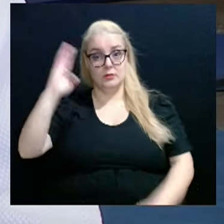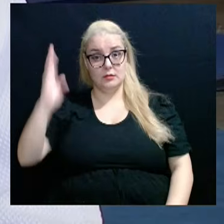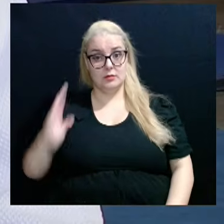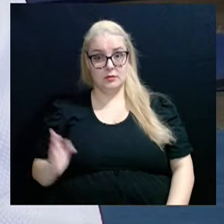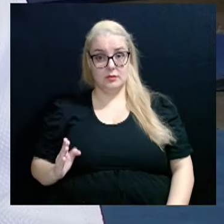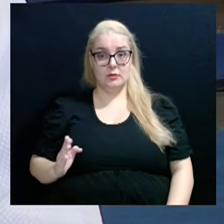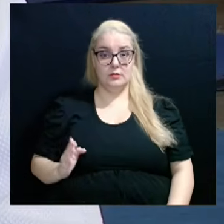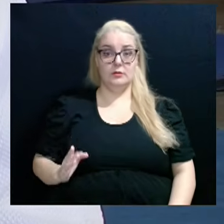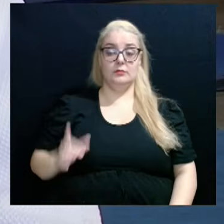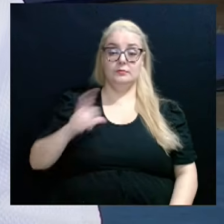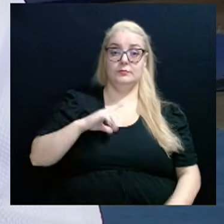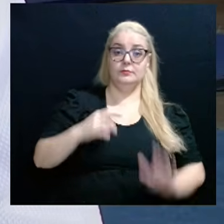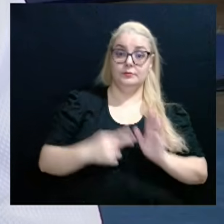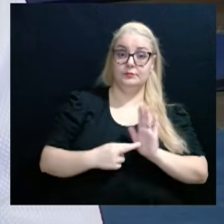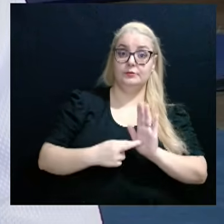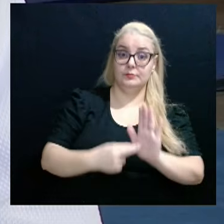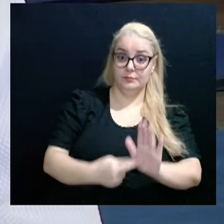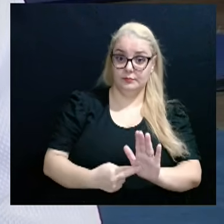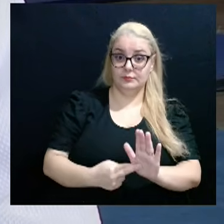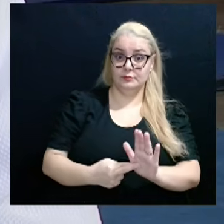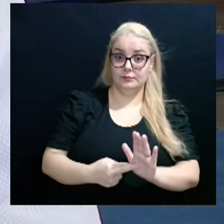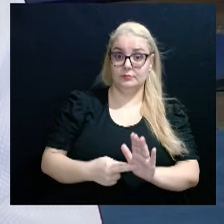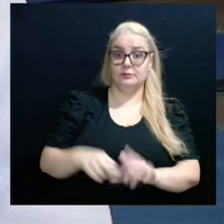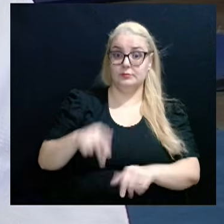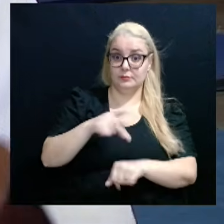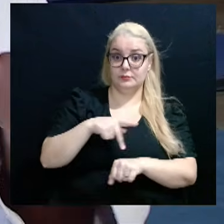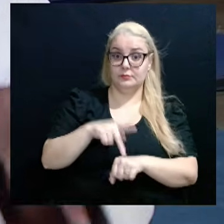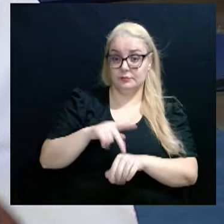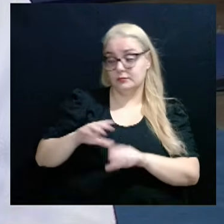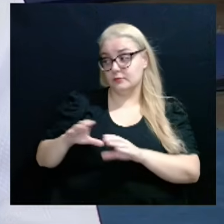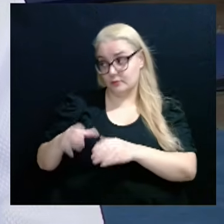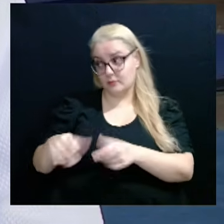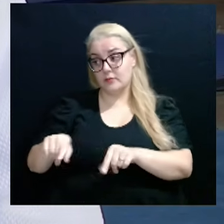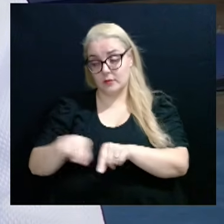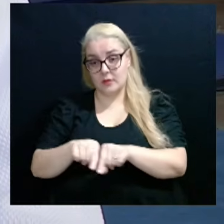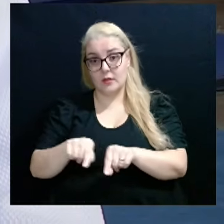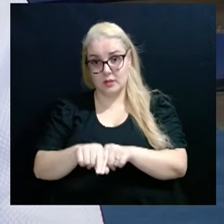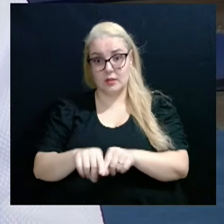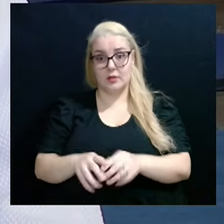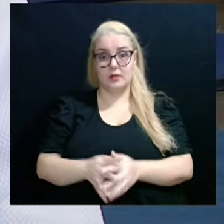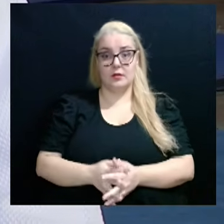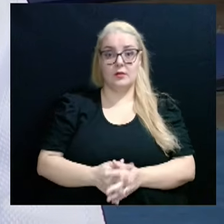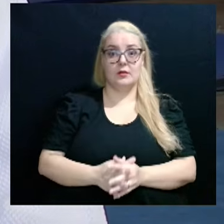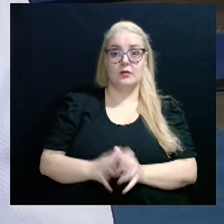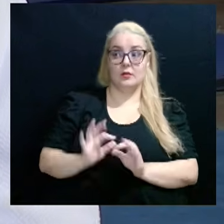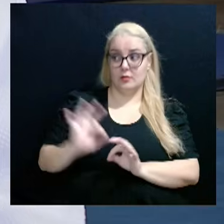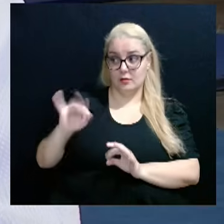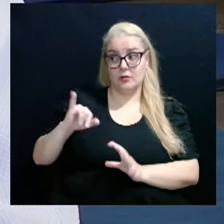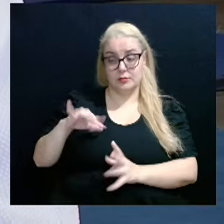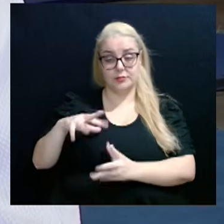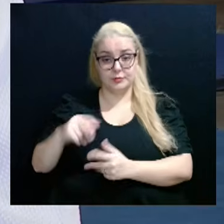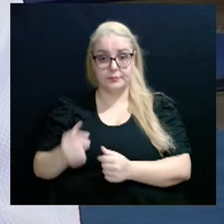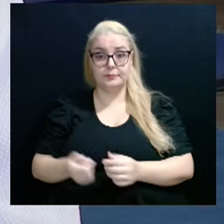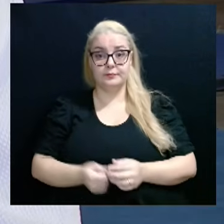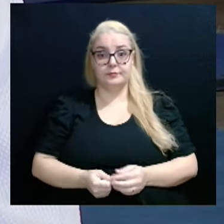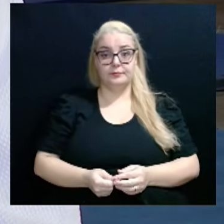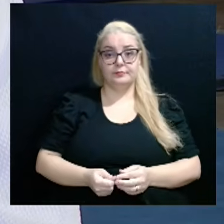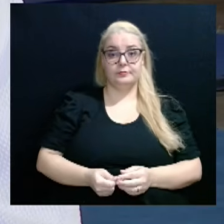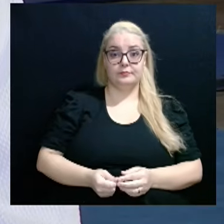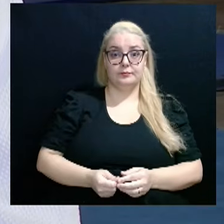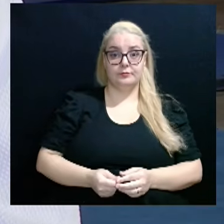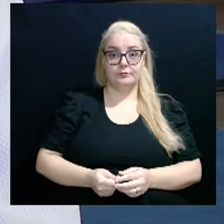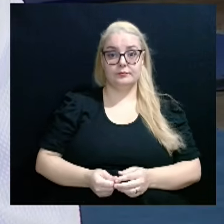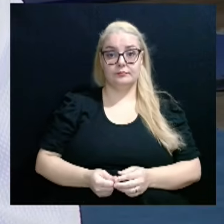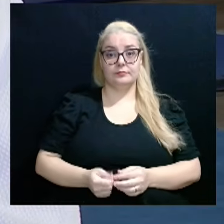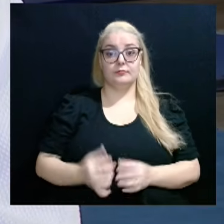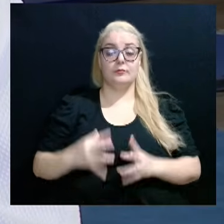representando o país e a equipe também, fora. E assim, com toda essa